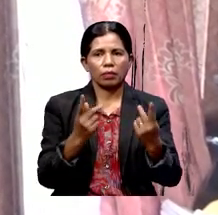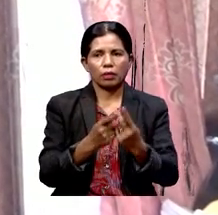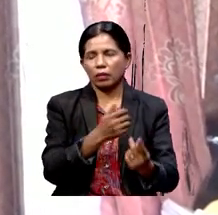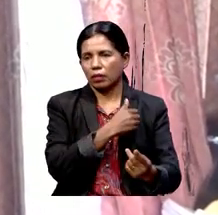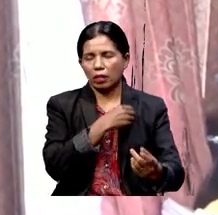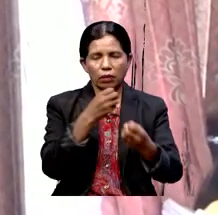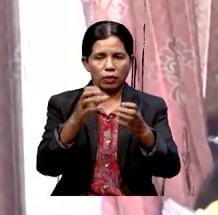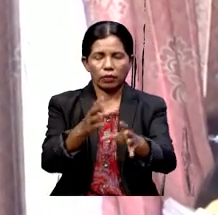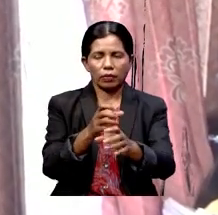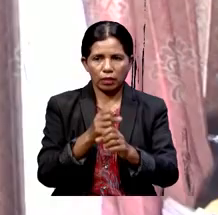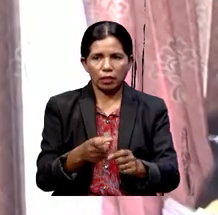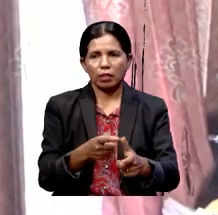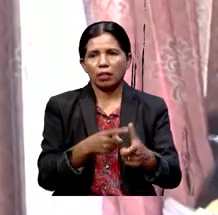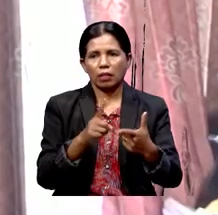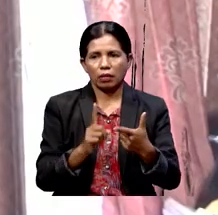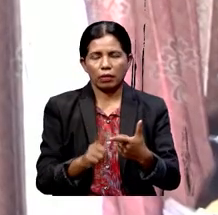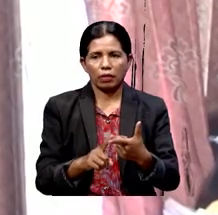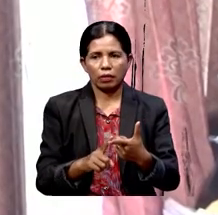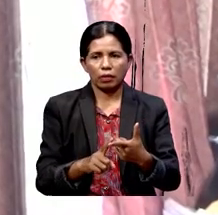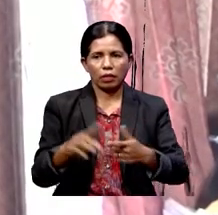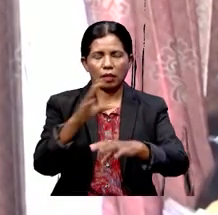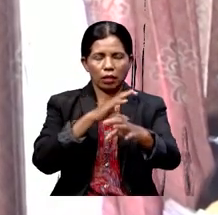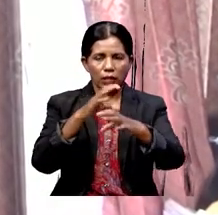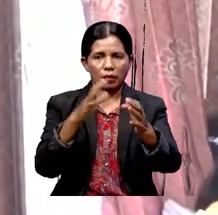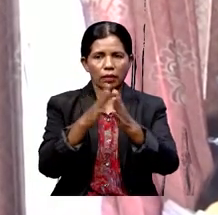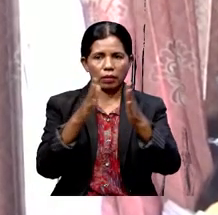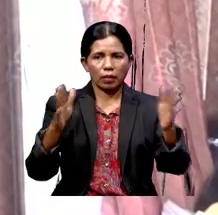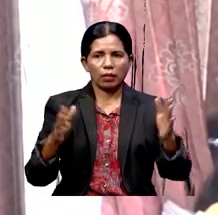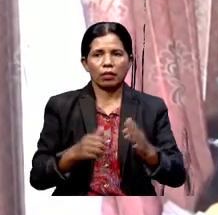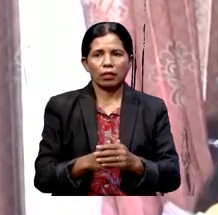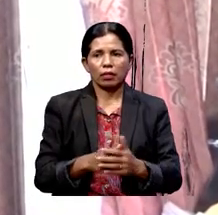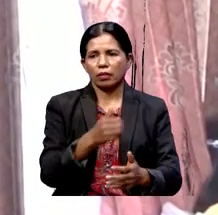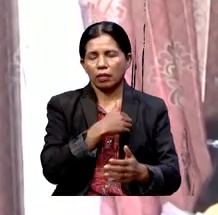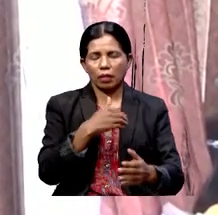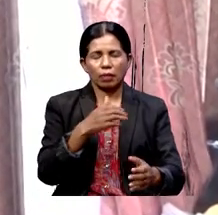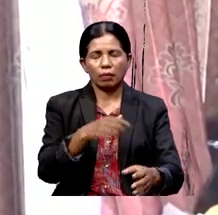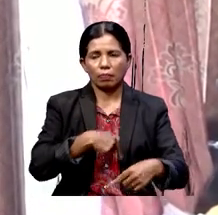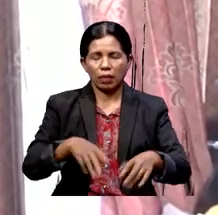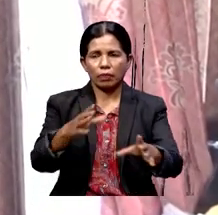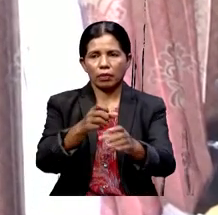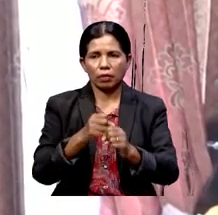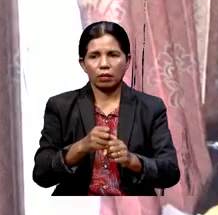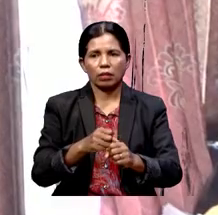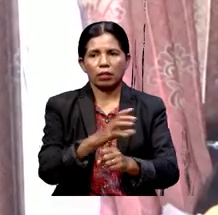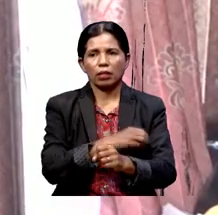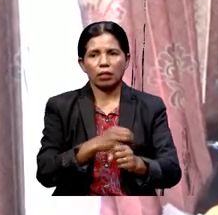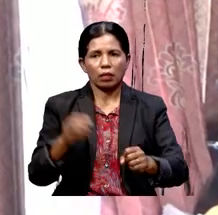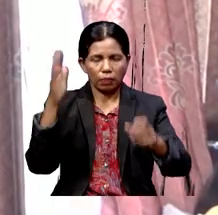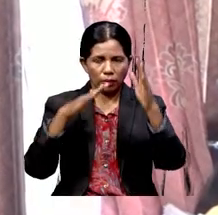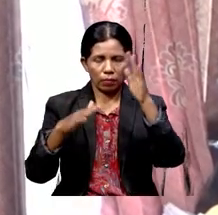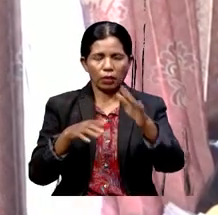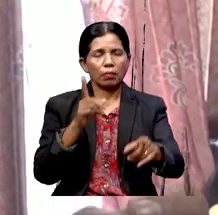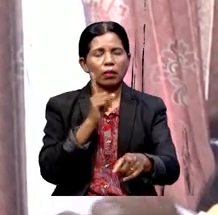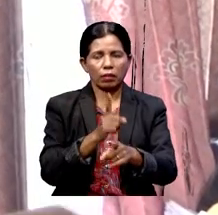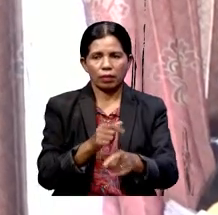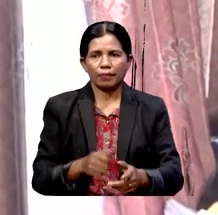guaputi agora husi ira pali be careta bot compactor mas ira guaputi então ne complicado problema ito a